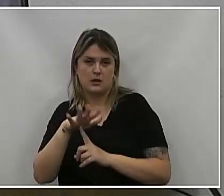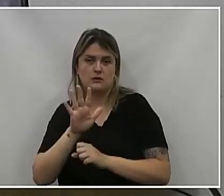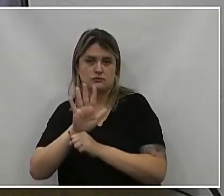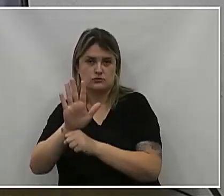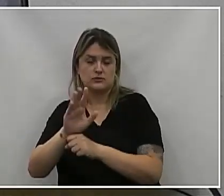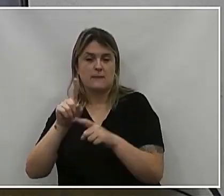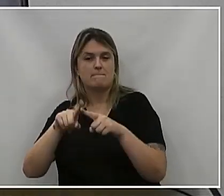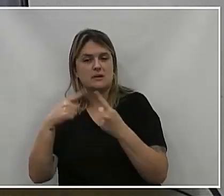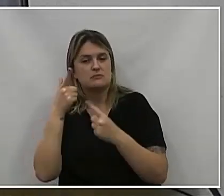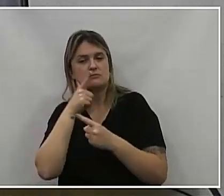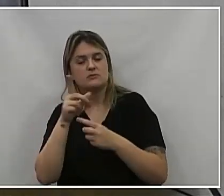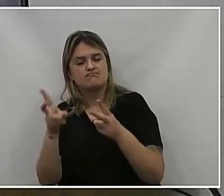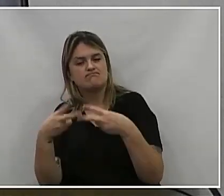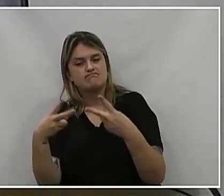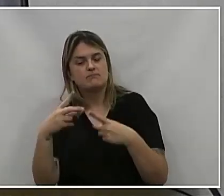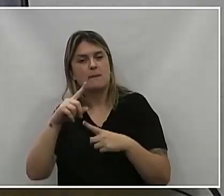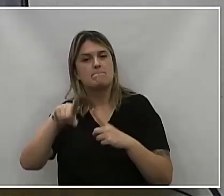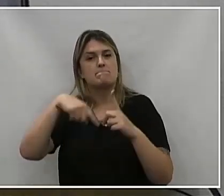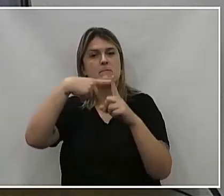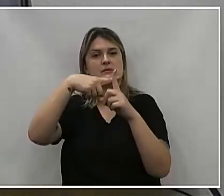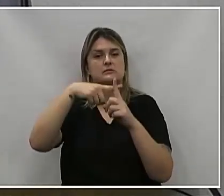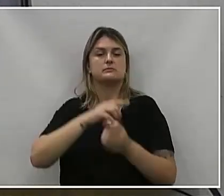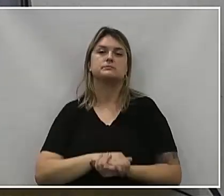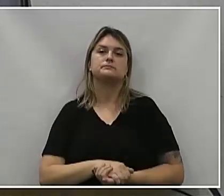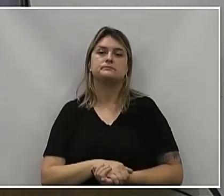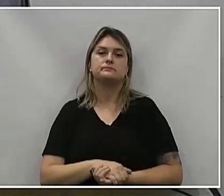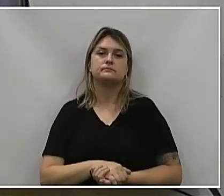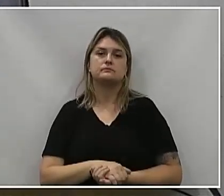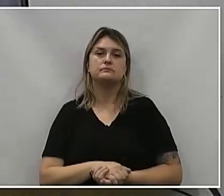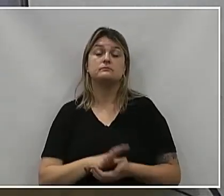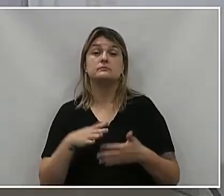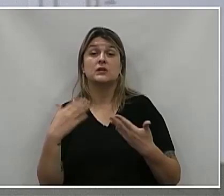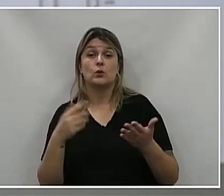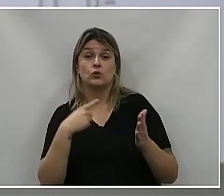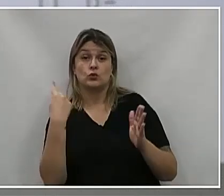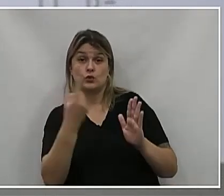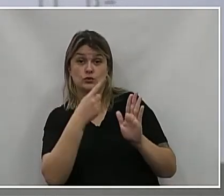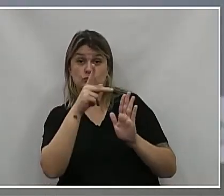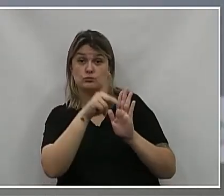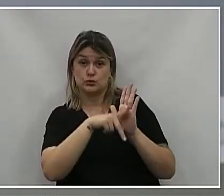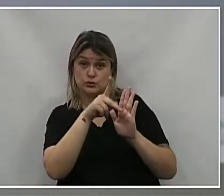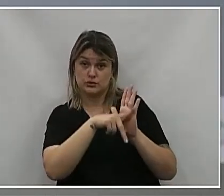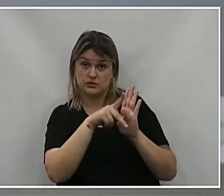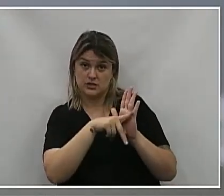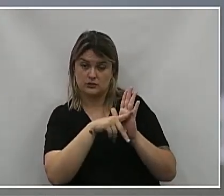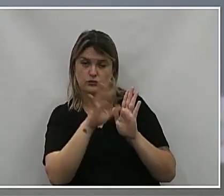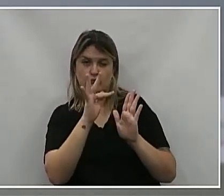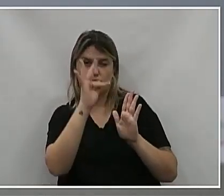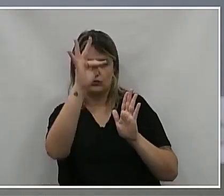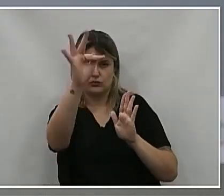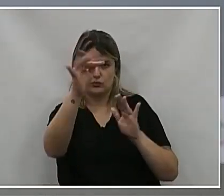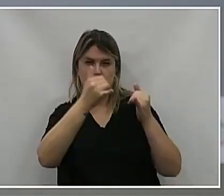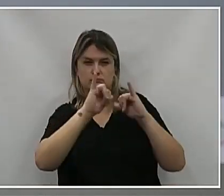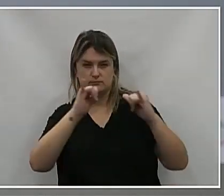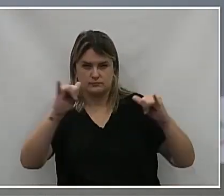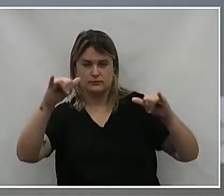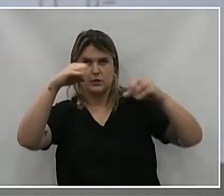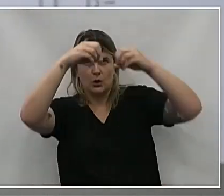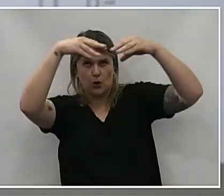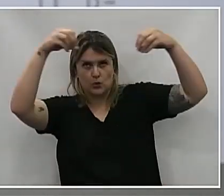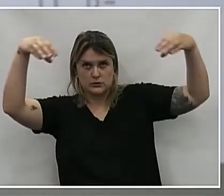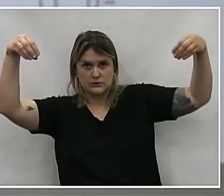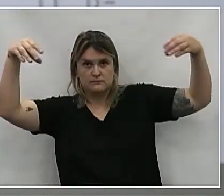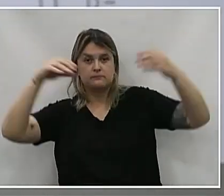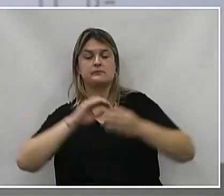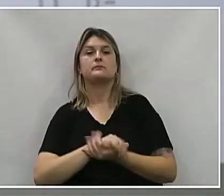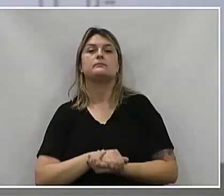uma rentabilidade muito mais significativa. Dentro do nosso plano, do nosso projeto de diretor de iluminação